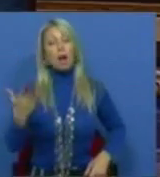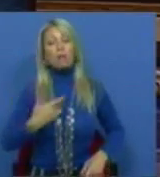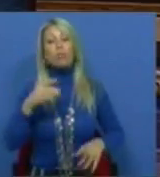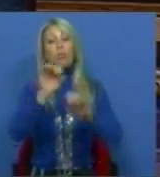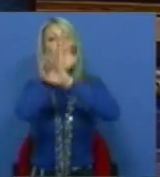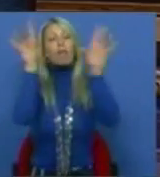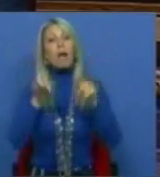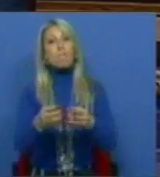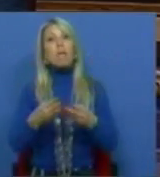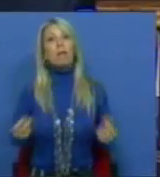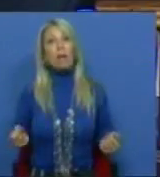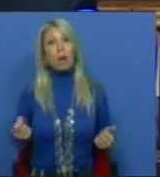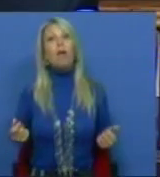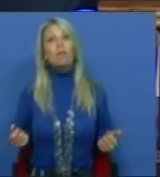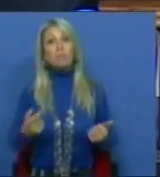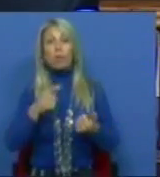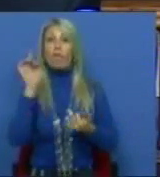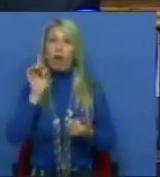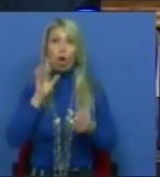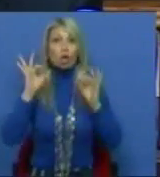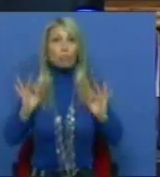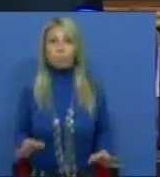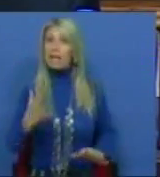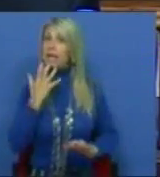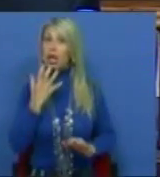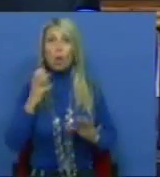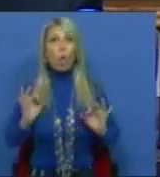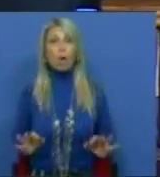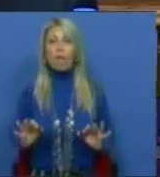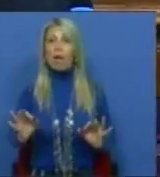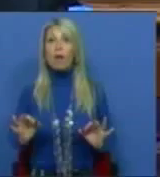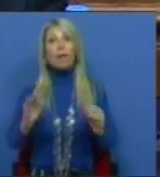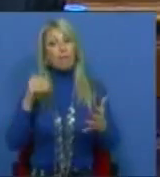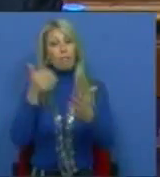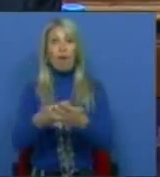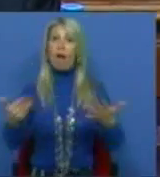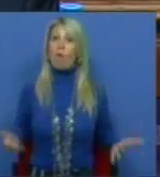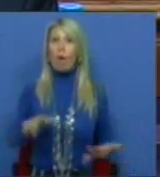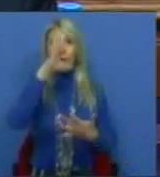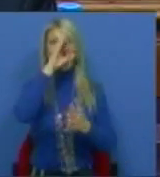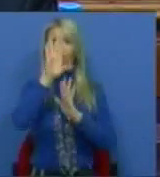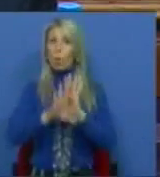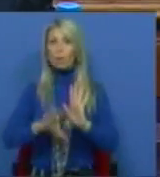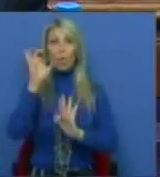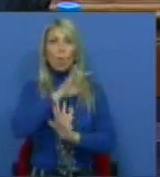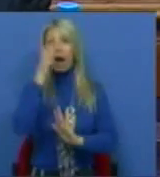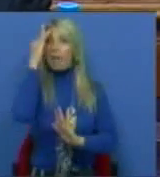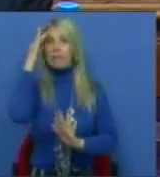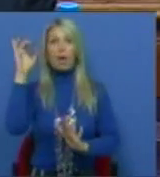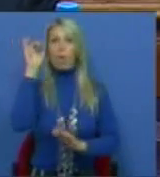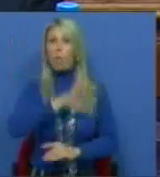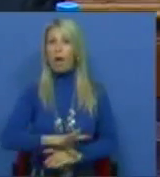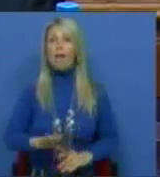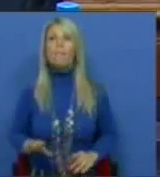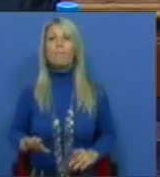matéria com valores, com exatidão, com rigor, e até este momento o Governo não teve condições, não teve capacidade